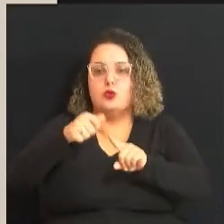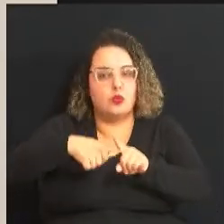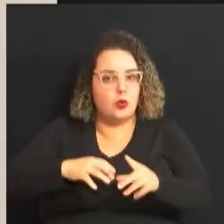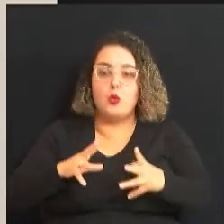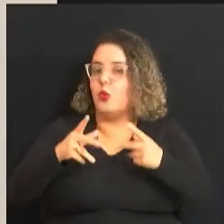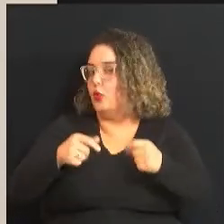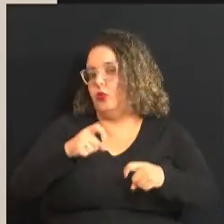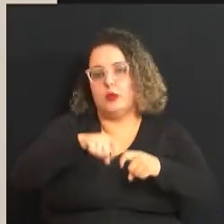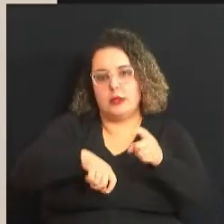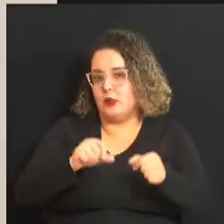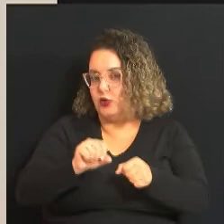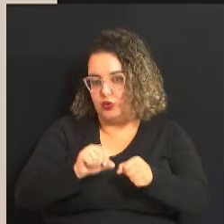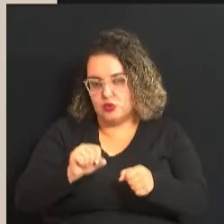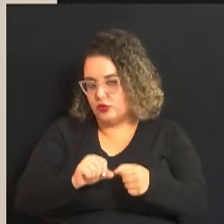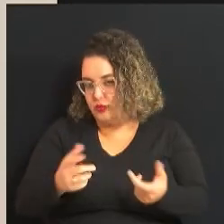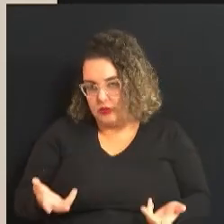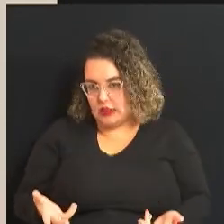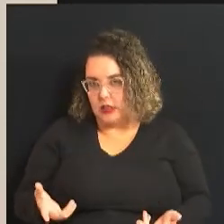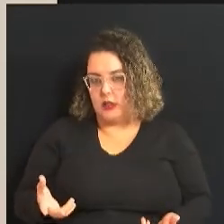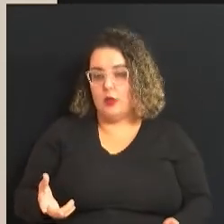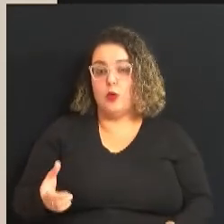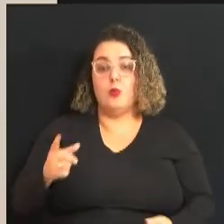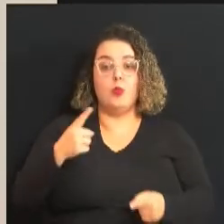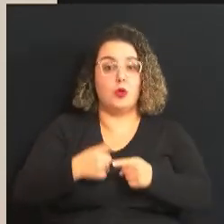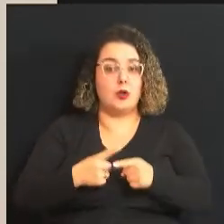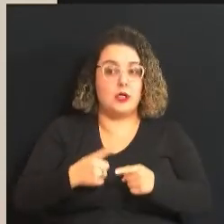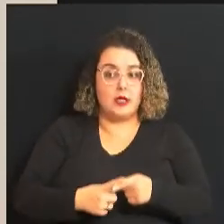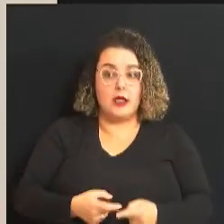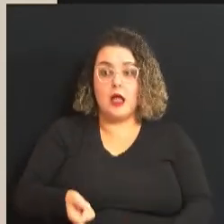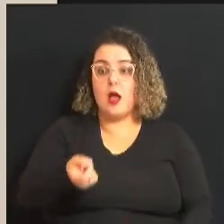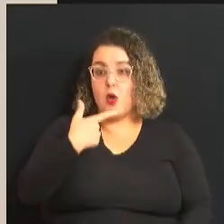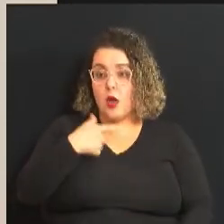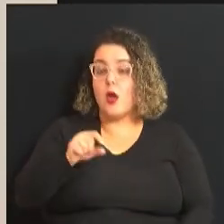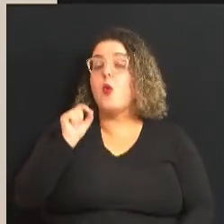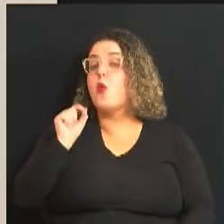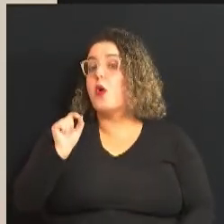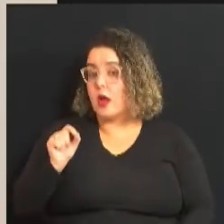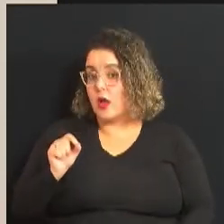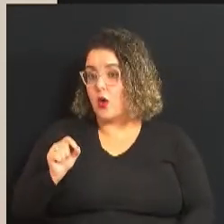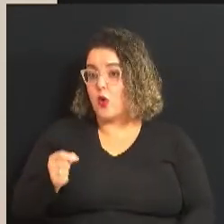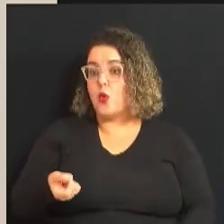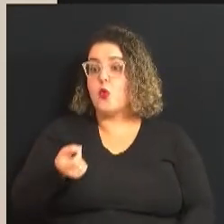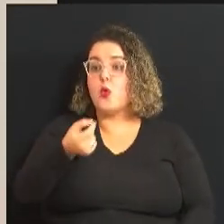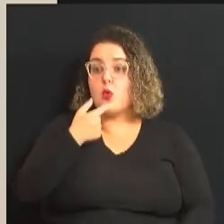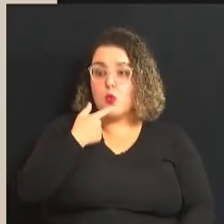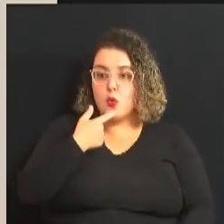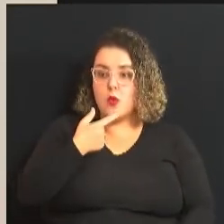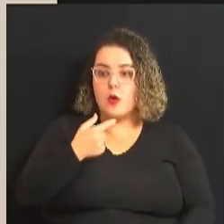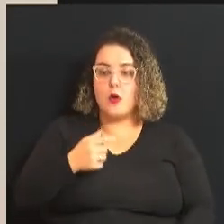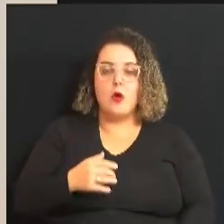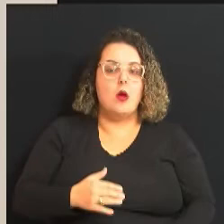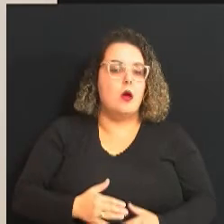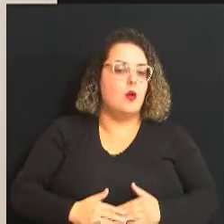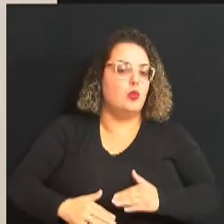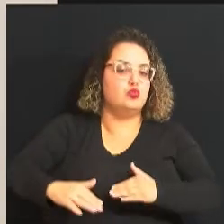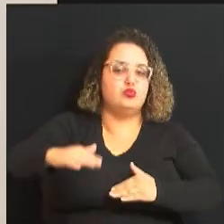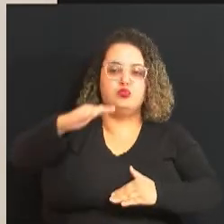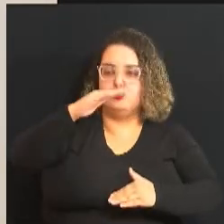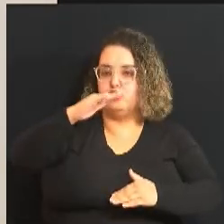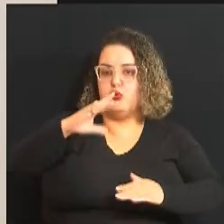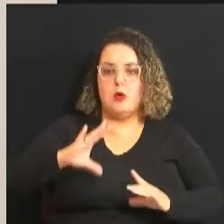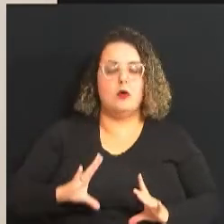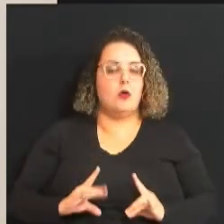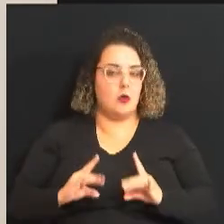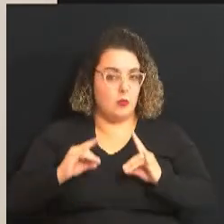que tiver. Por quê? A pílula do dia seguinte nada mais é do que o comprimido com altas doses de